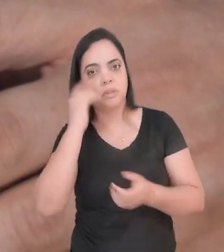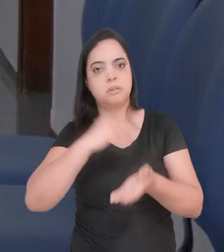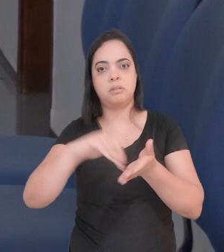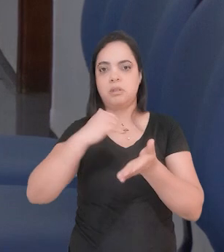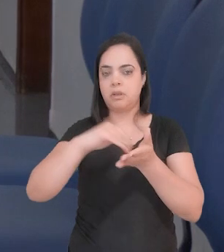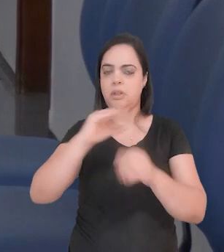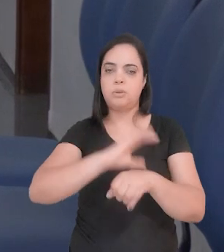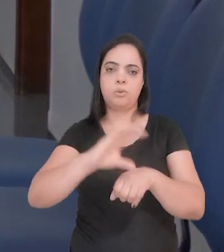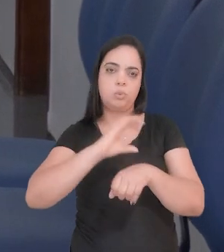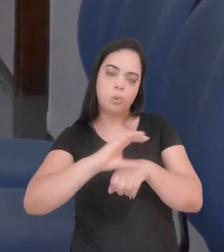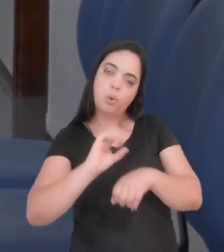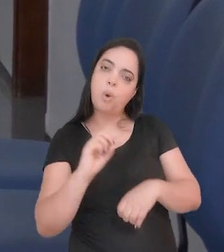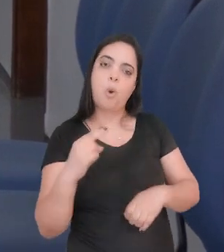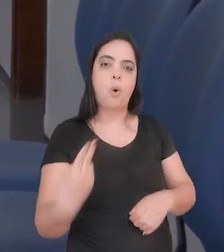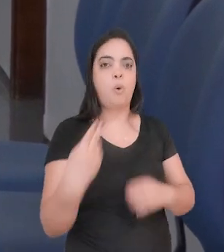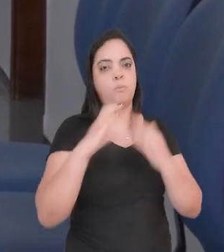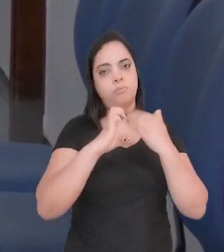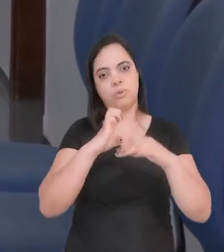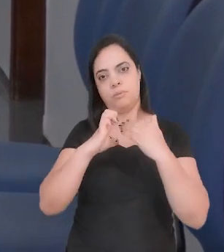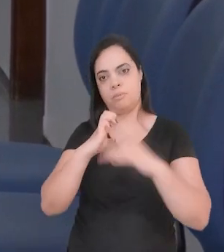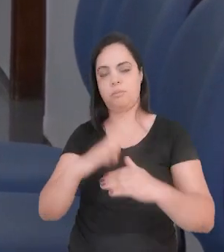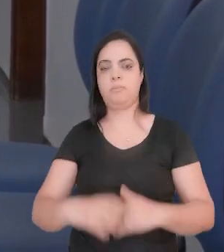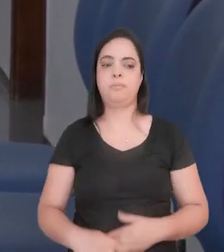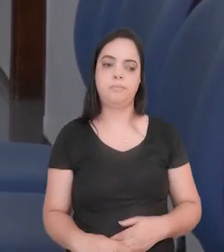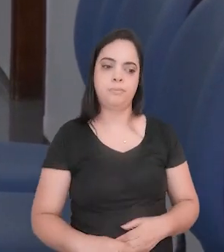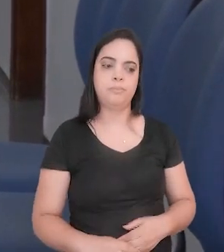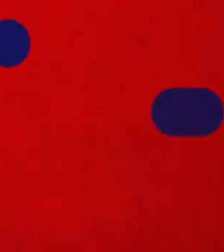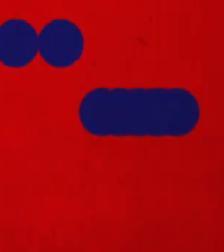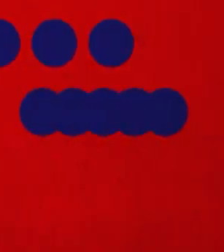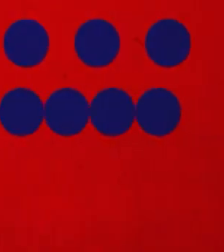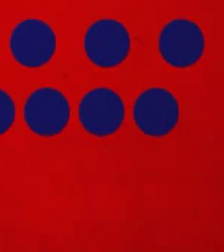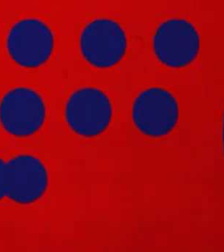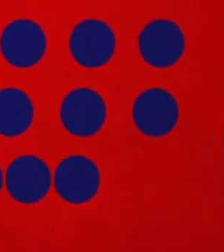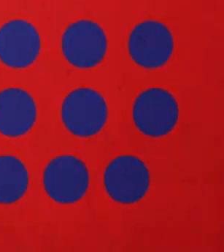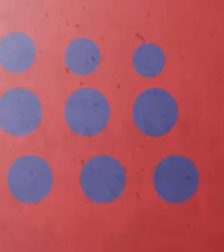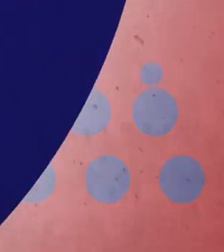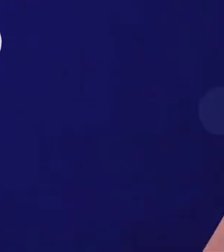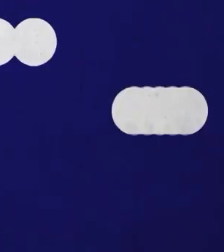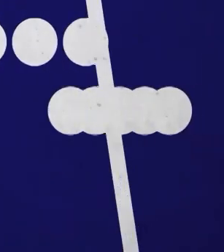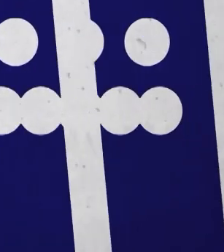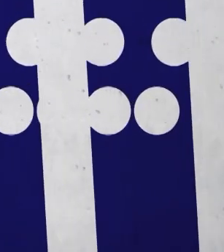e presencialmente na Secretaria do curso ou então por e-mail